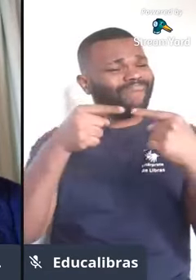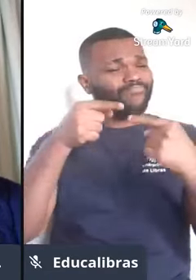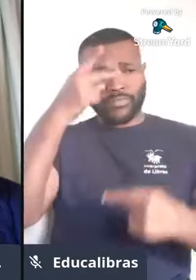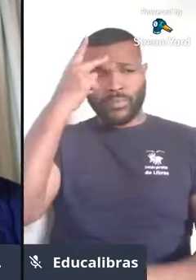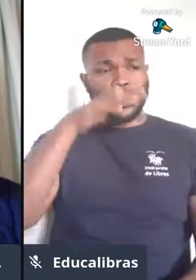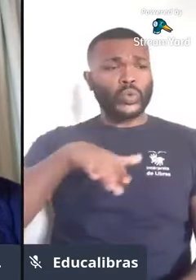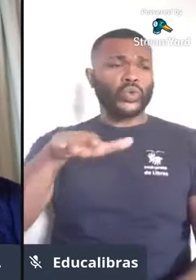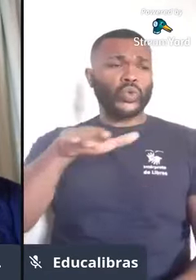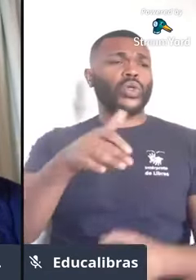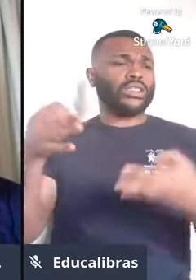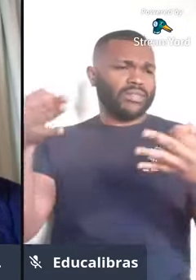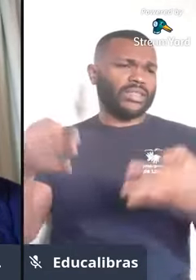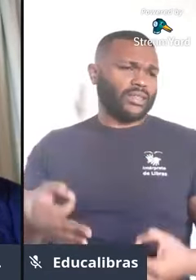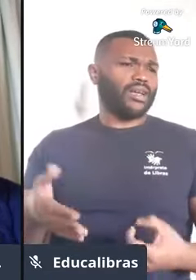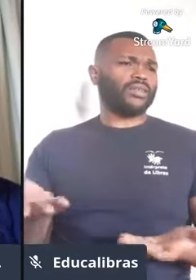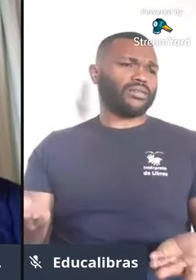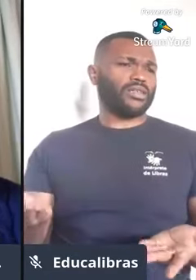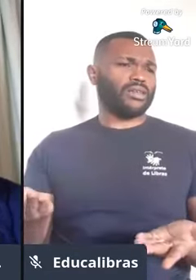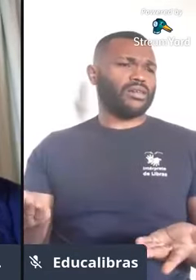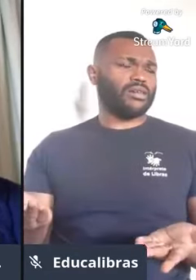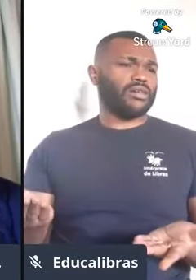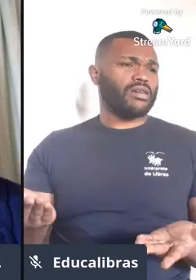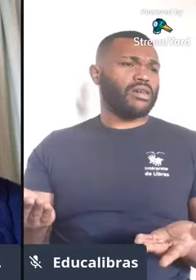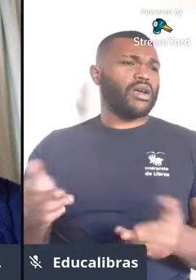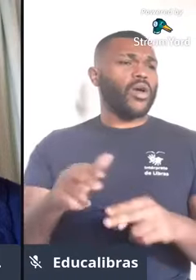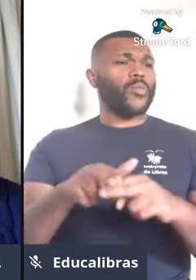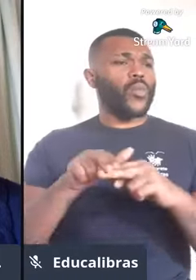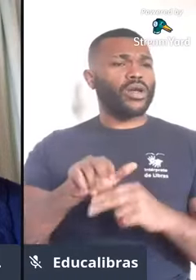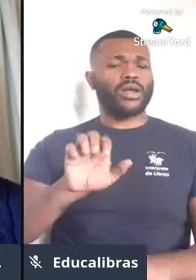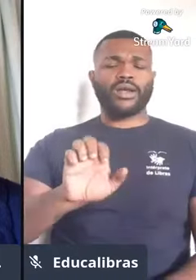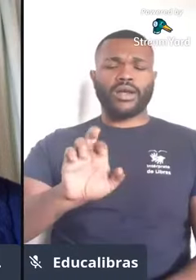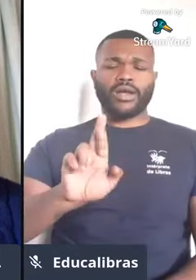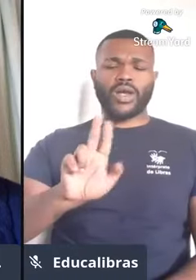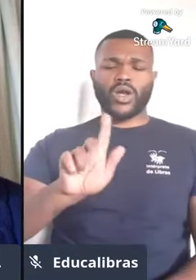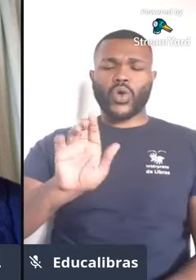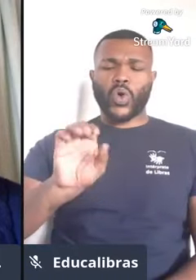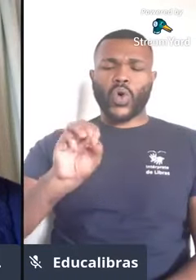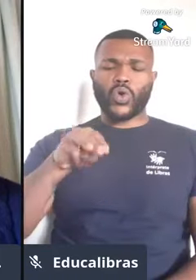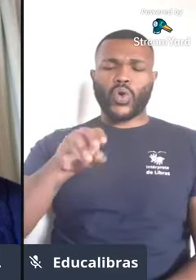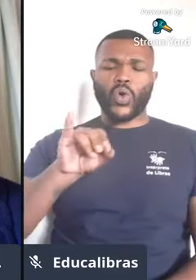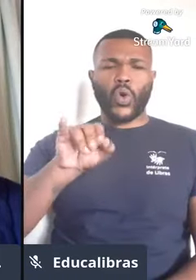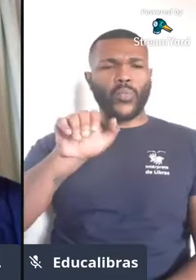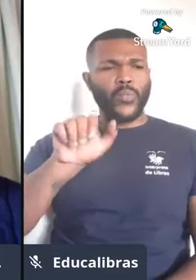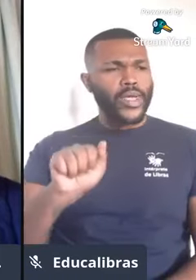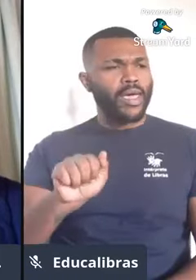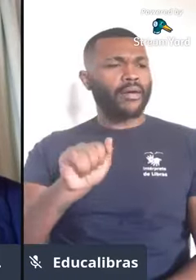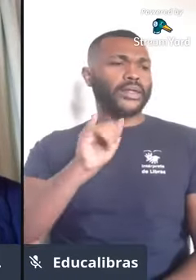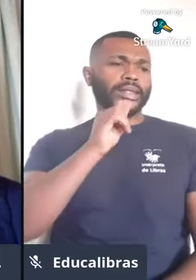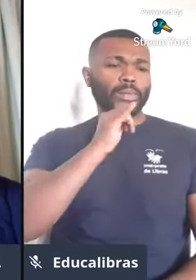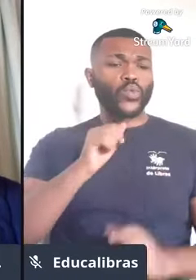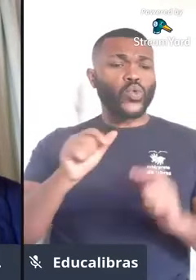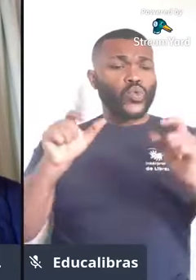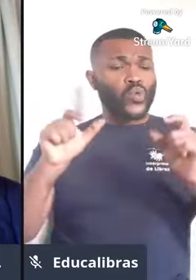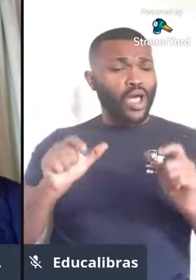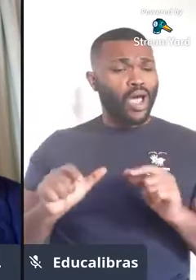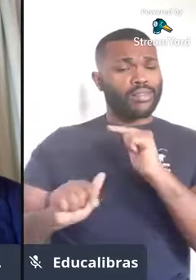Aliás, esses princípios, que são os princípios da ergonomia, postulam que o posto de trabalho tem que